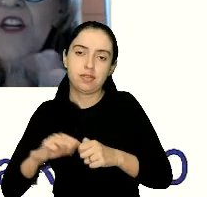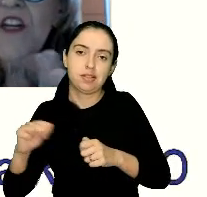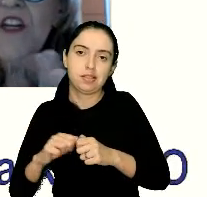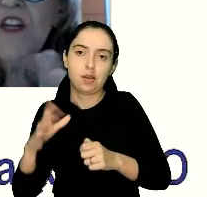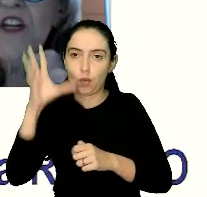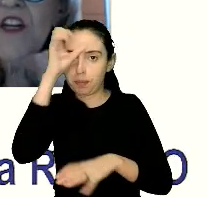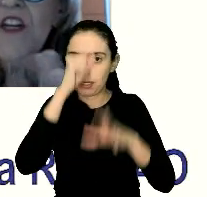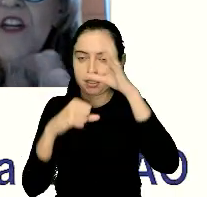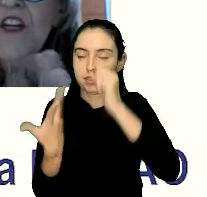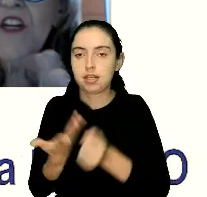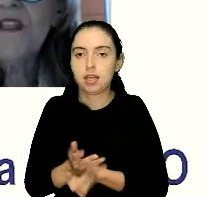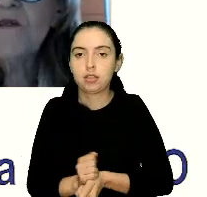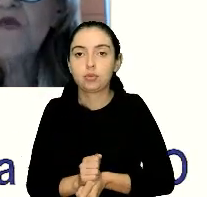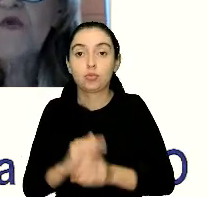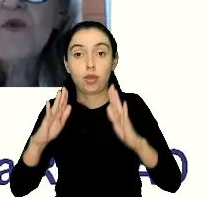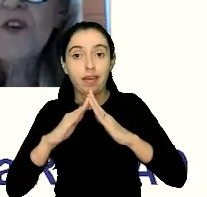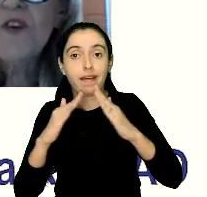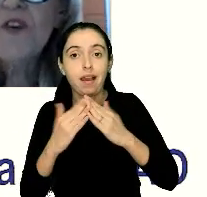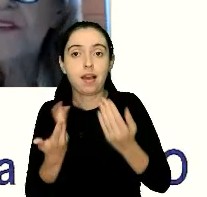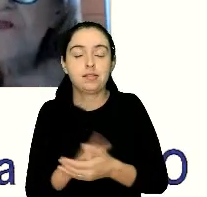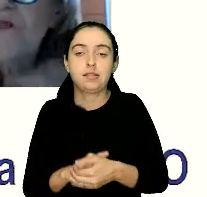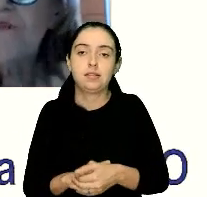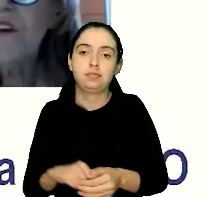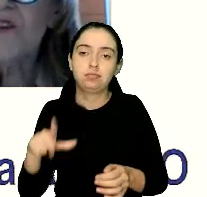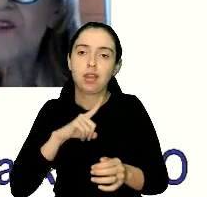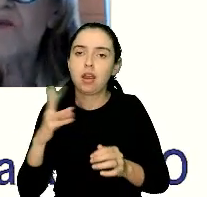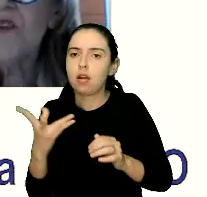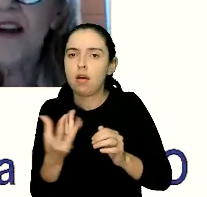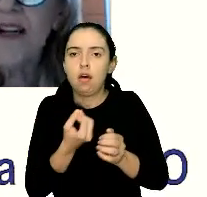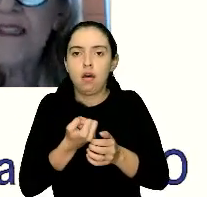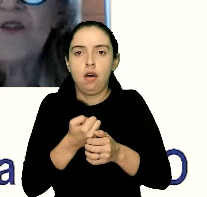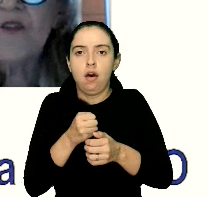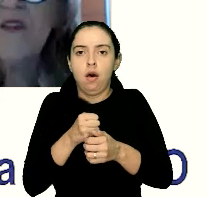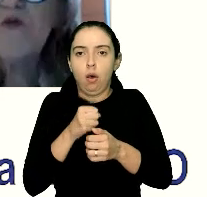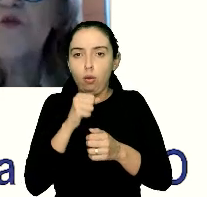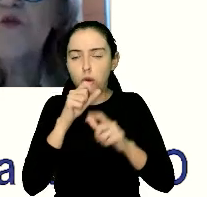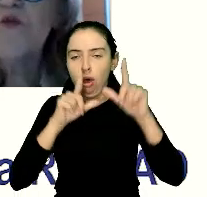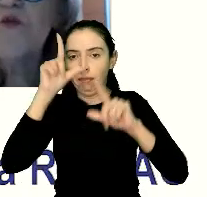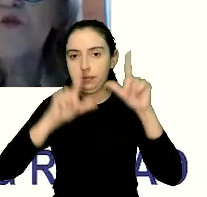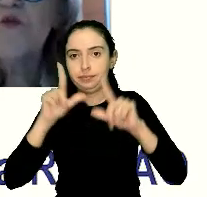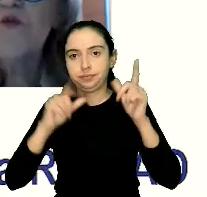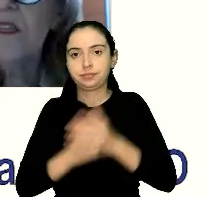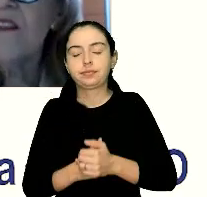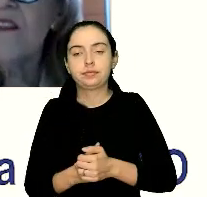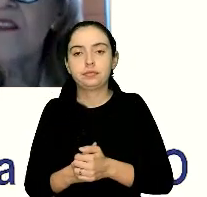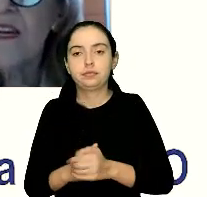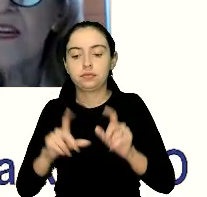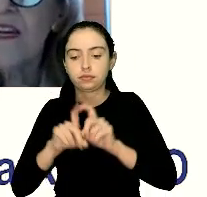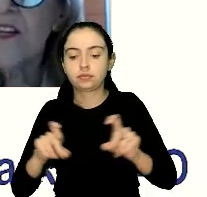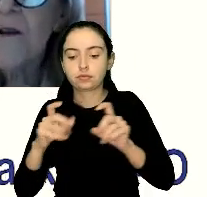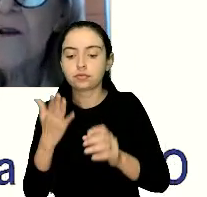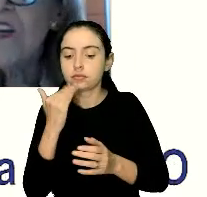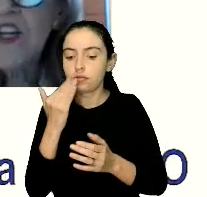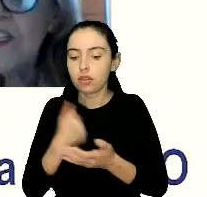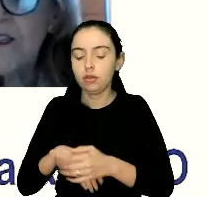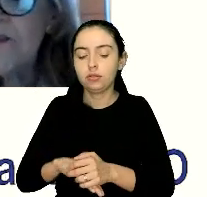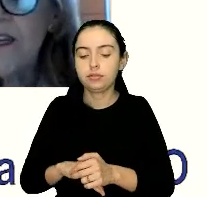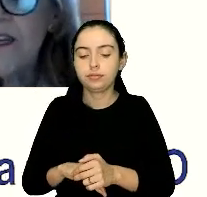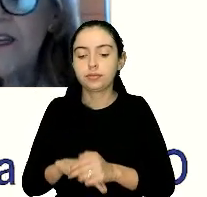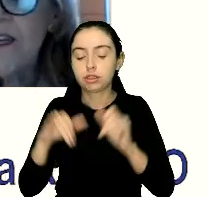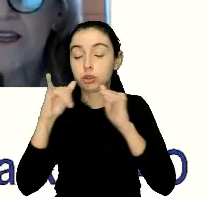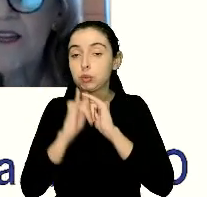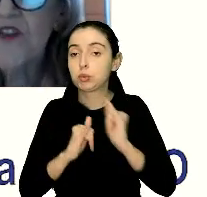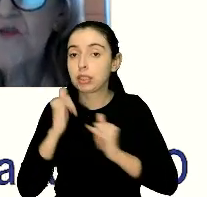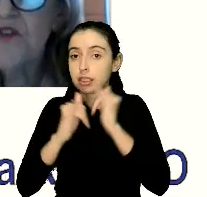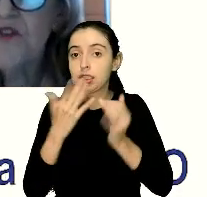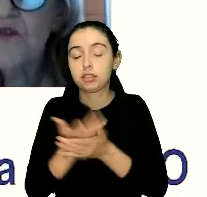aprendizado de casa. Nós temos tudo isso, nós temos TV, nós temos casa, nós temos comida, nós temos internet. Tem